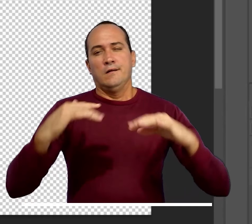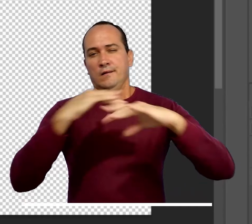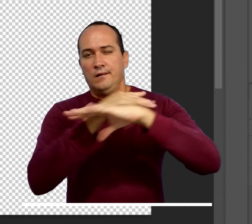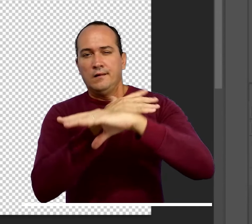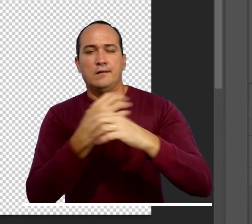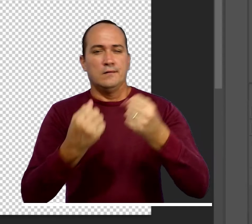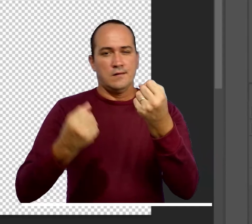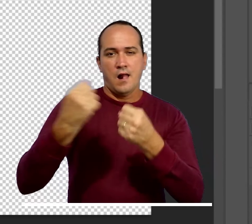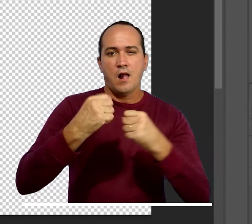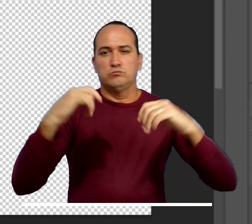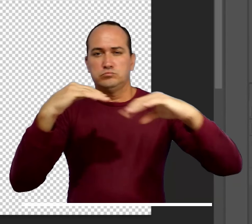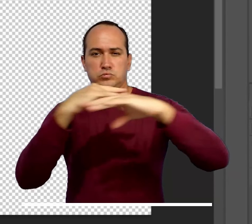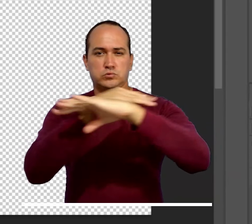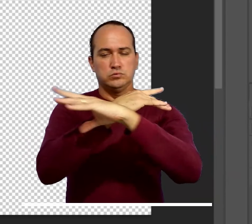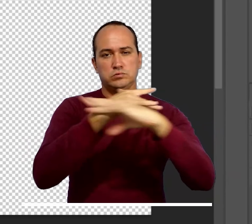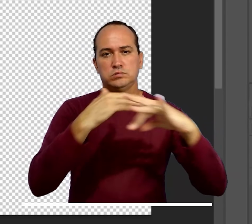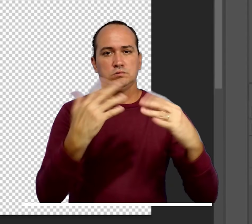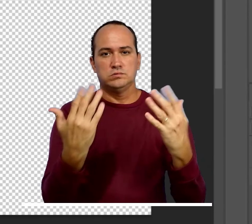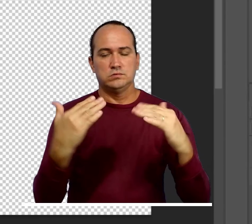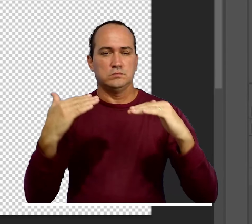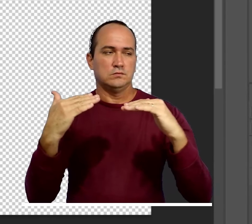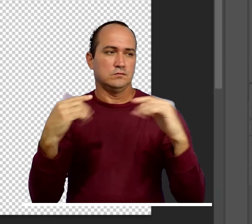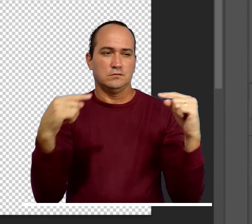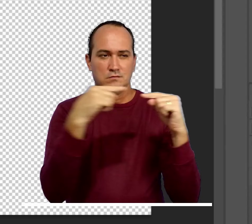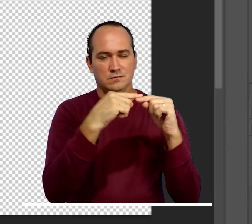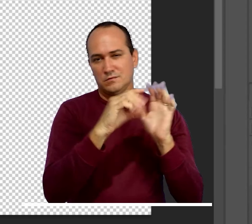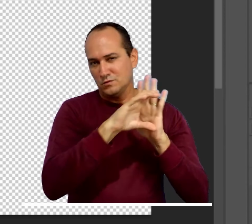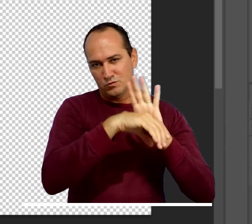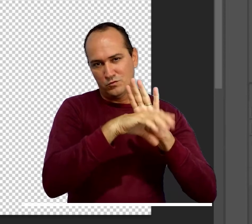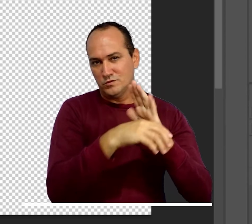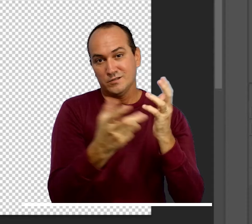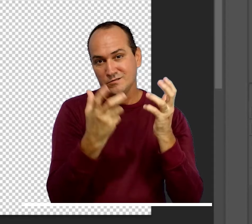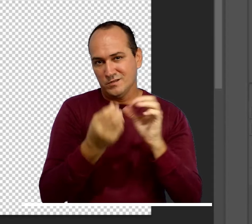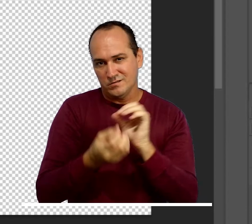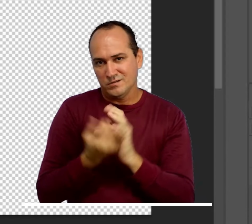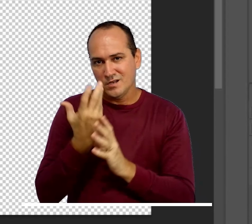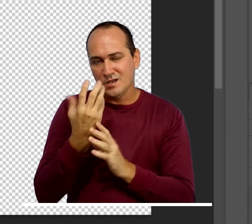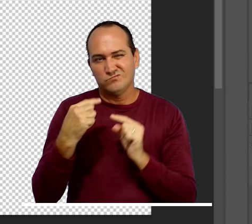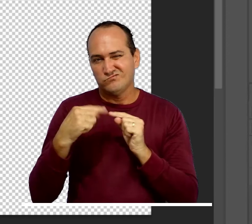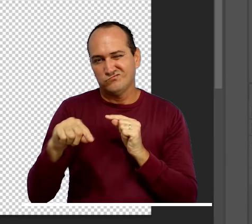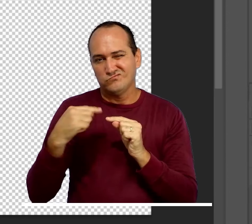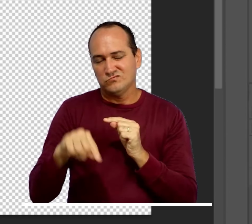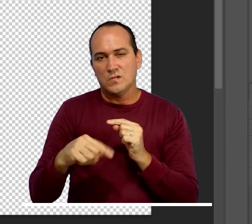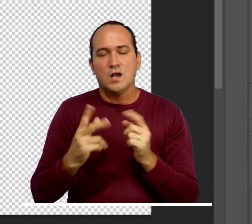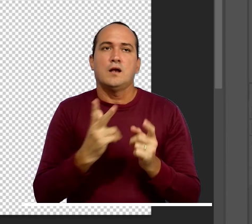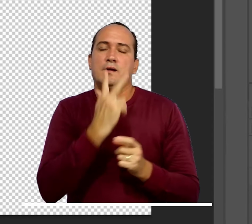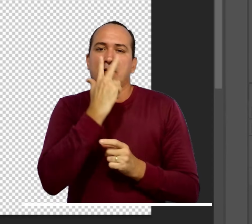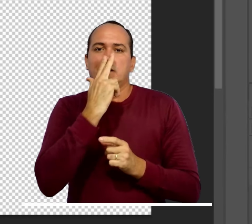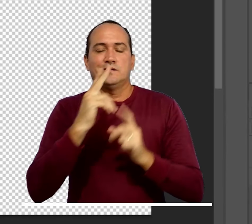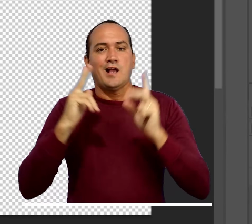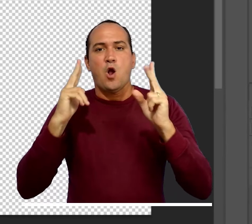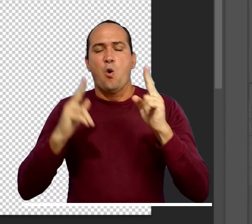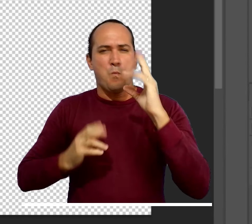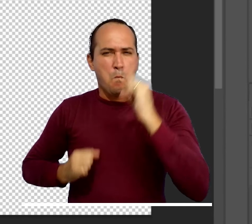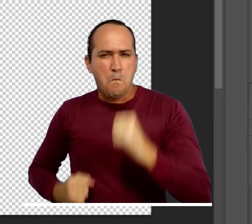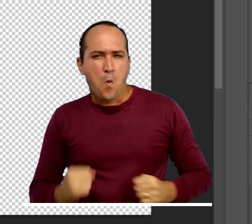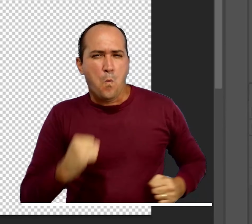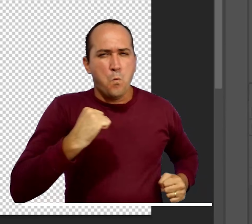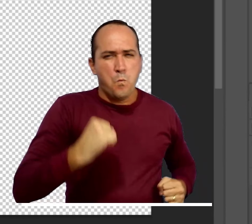carros ali em cima, eu acho que esses carros não iam bater com o conceito que eu quero criar para essa imagem, que é tipo como se essa pessoa estivesse